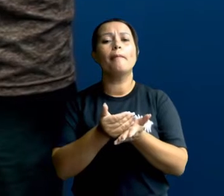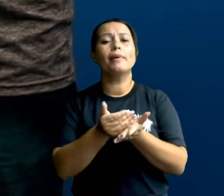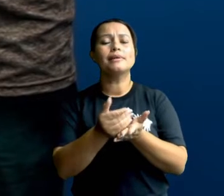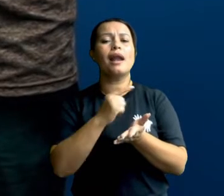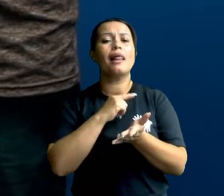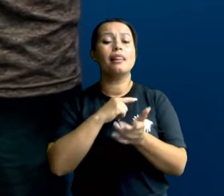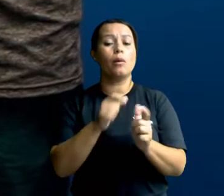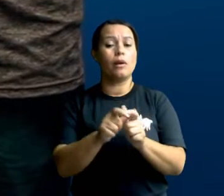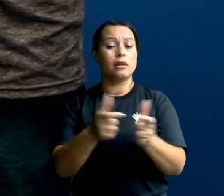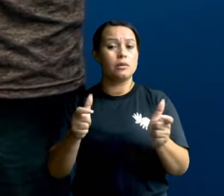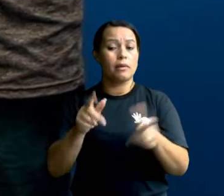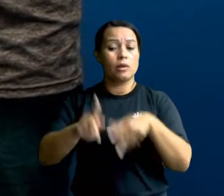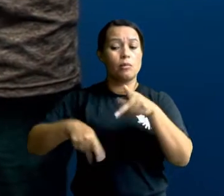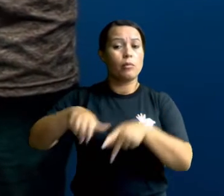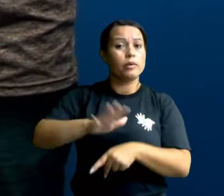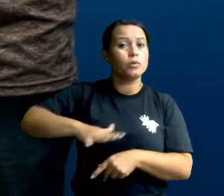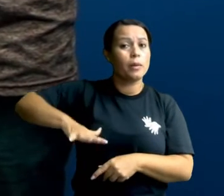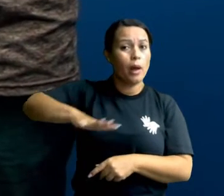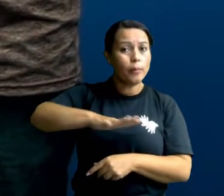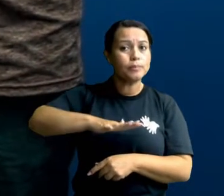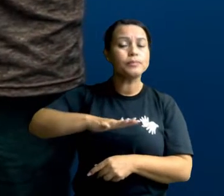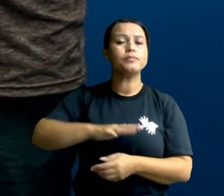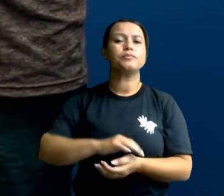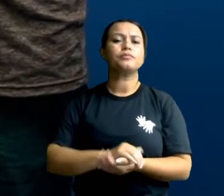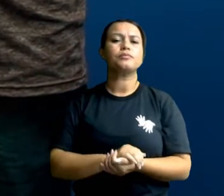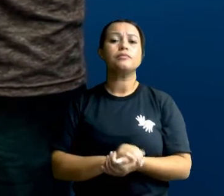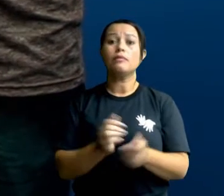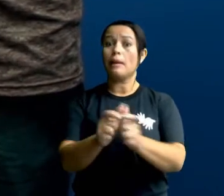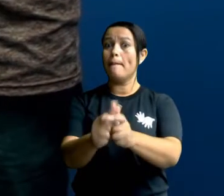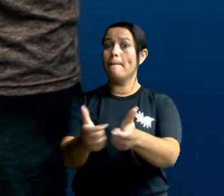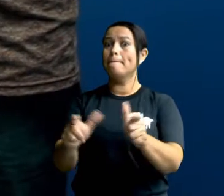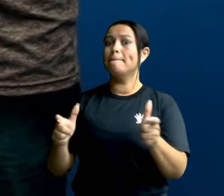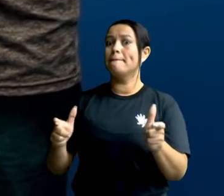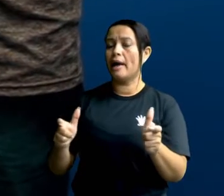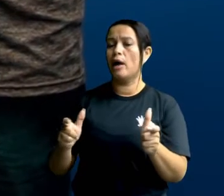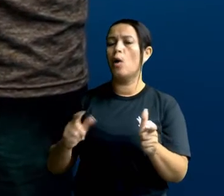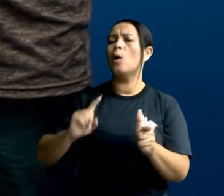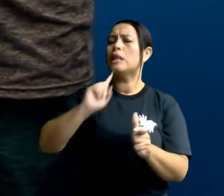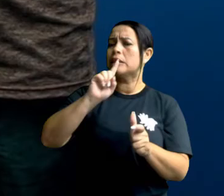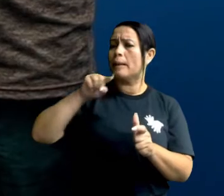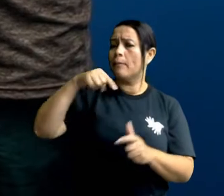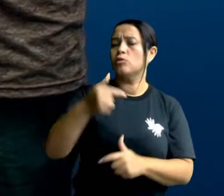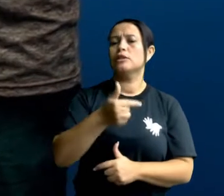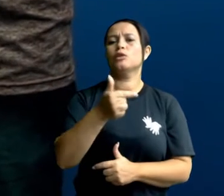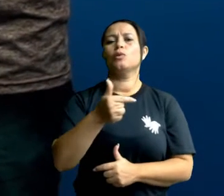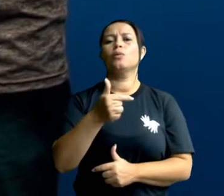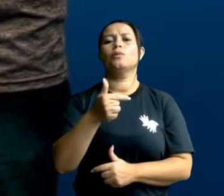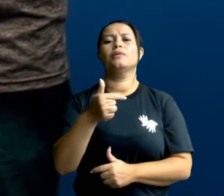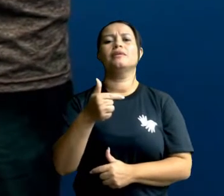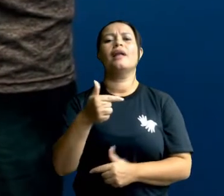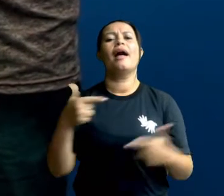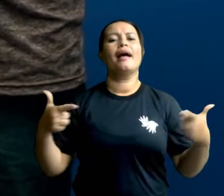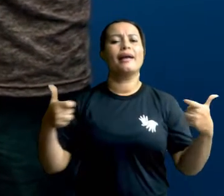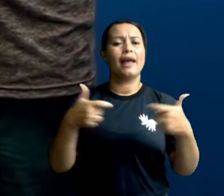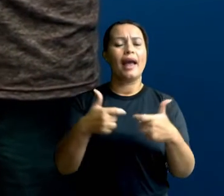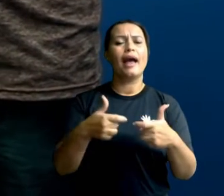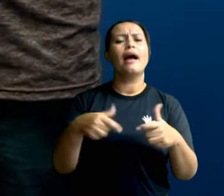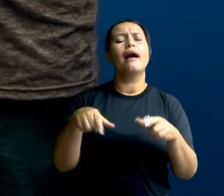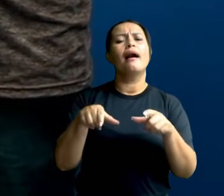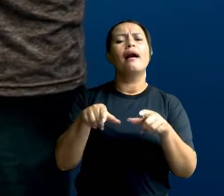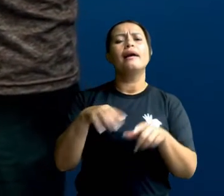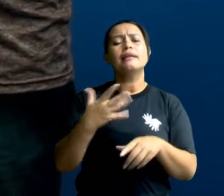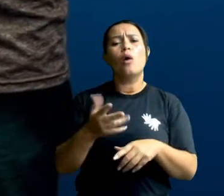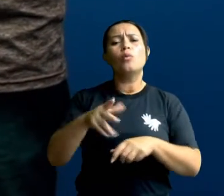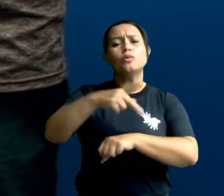a ter um crescimento populacional maior após a Segunda Guerra. E com